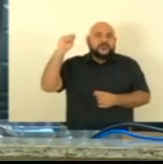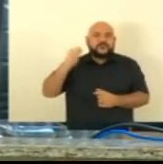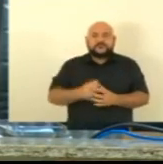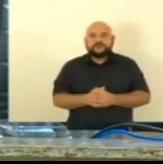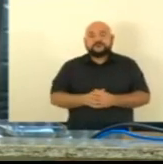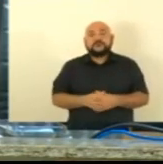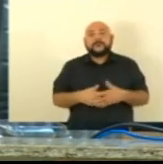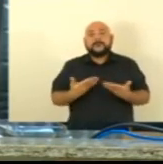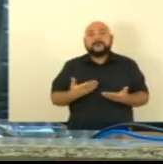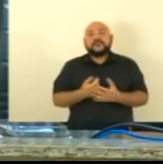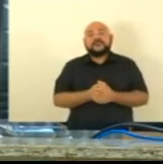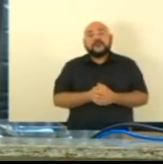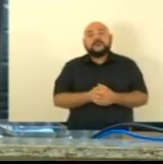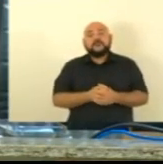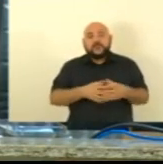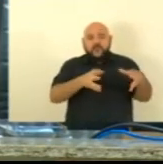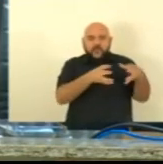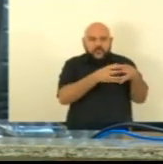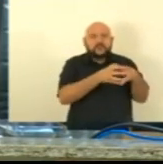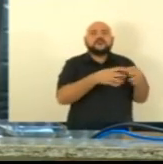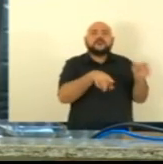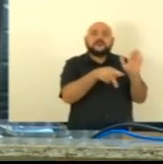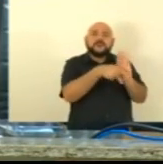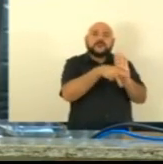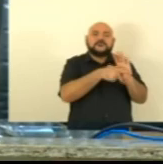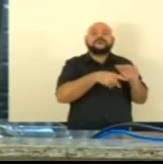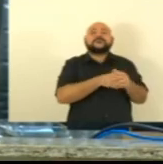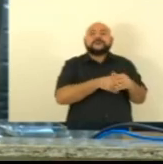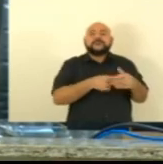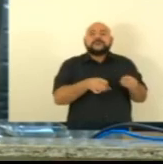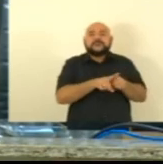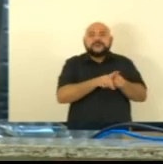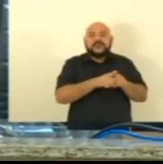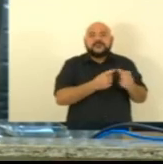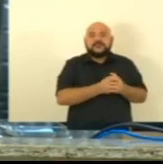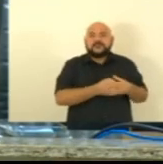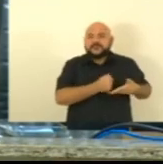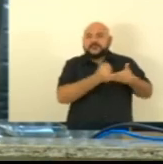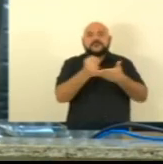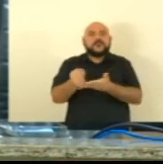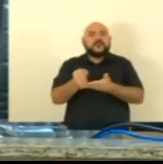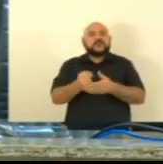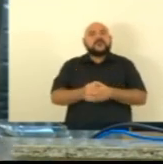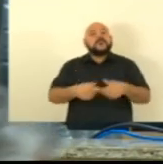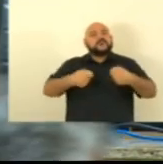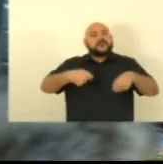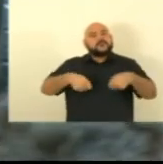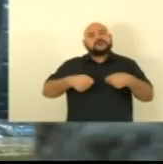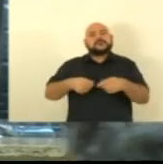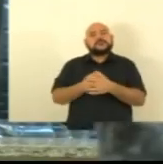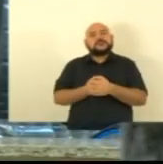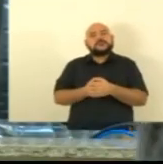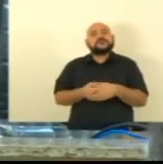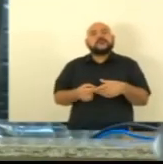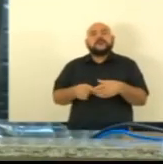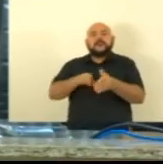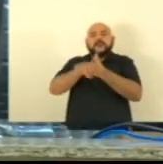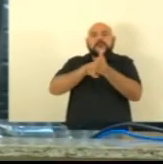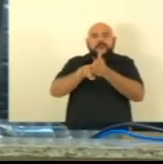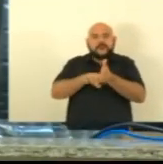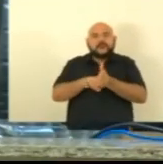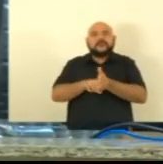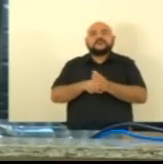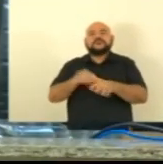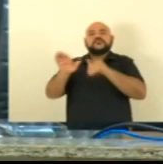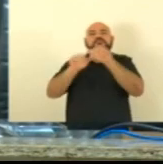pela Procuradoria ao projeto para ser analisadas pelas comissões parlamentares. Convoco as comissões